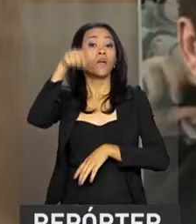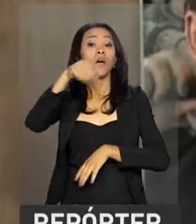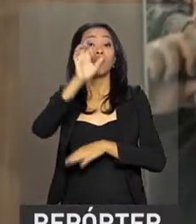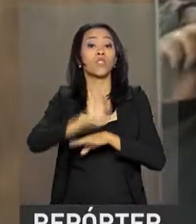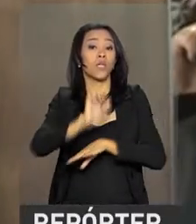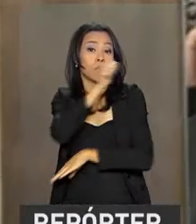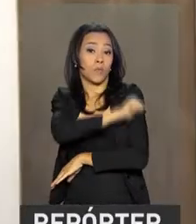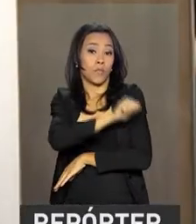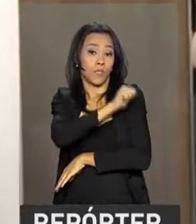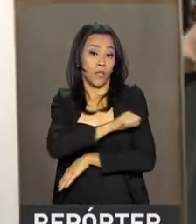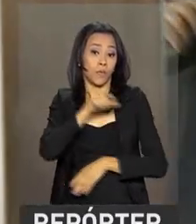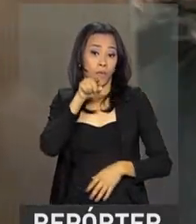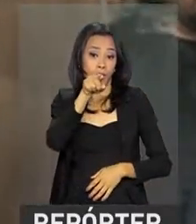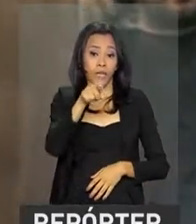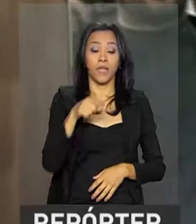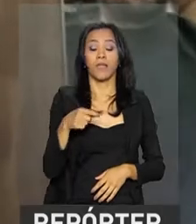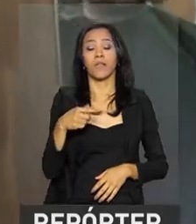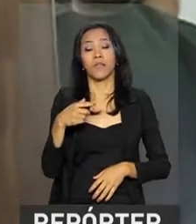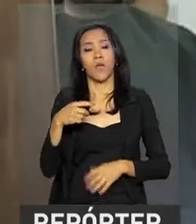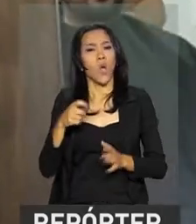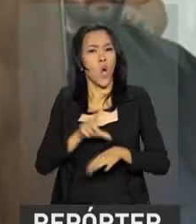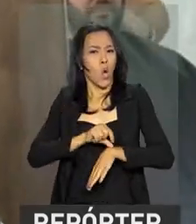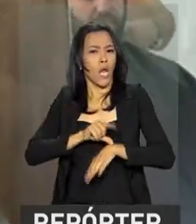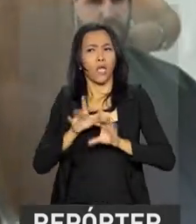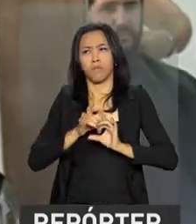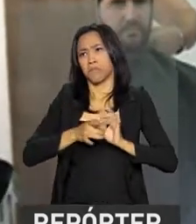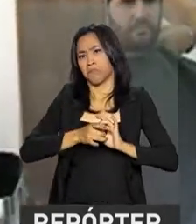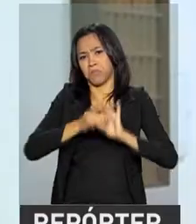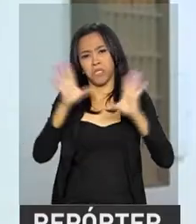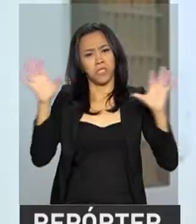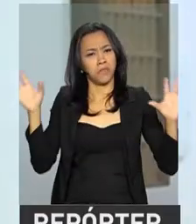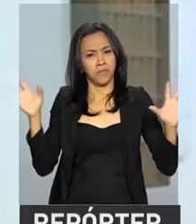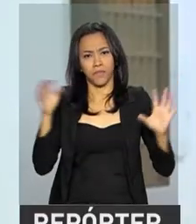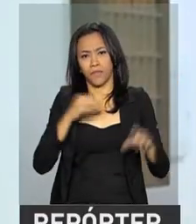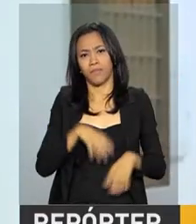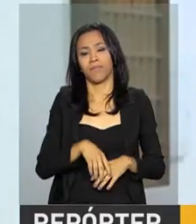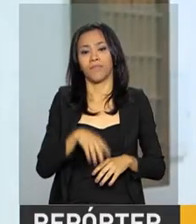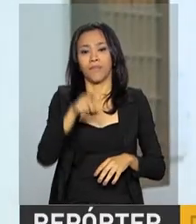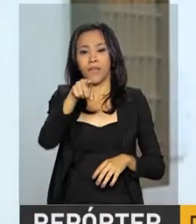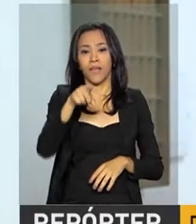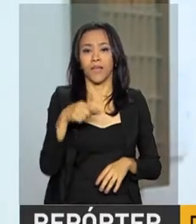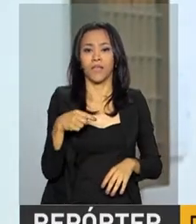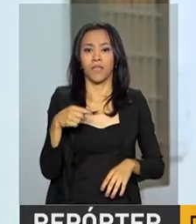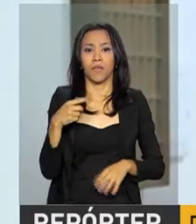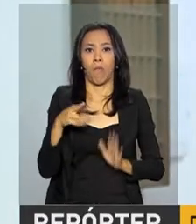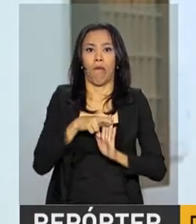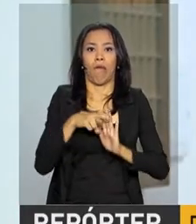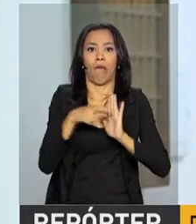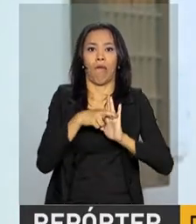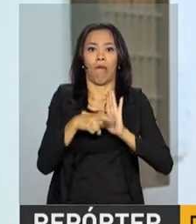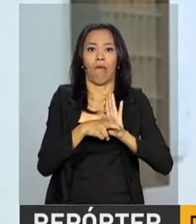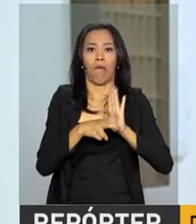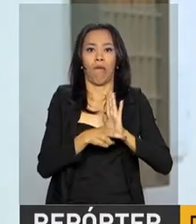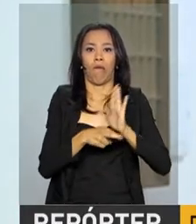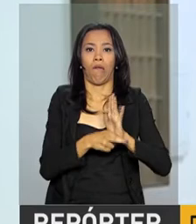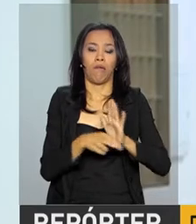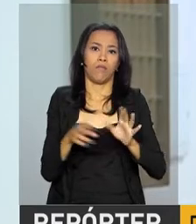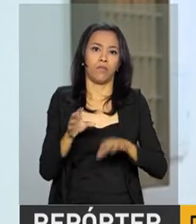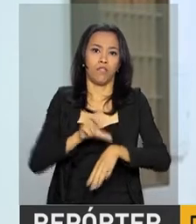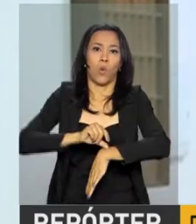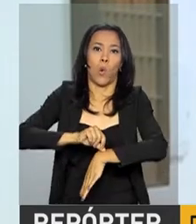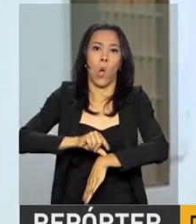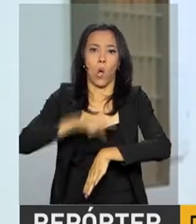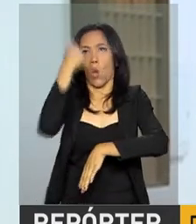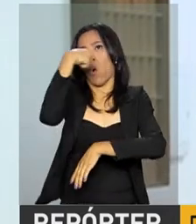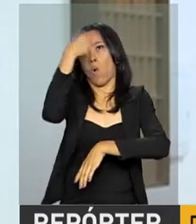para diego a liberdade de horários é uma vantagem pois não tenho uma regra tantas horas que tem que fazer ou